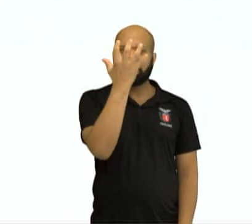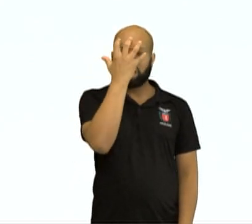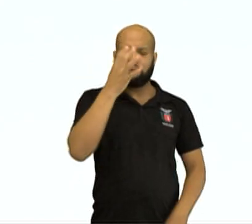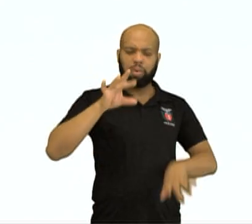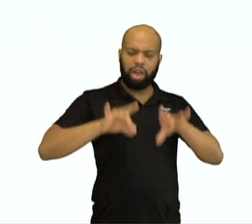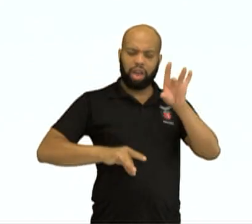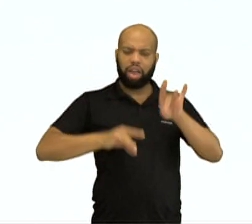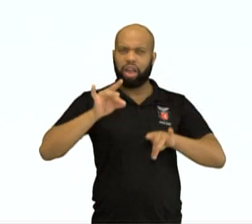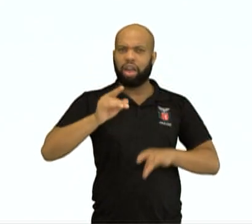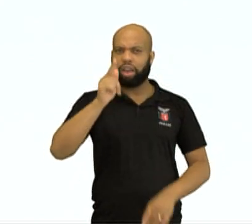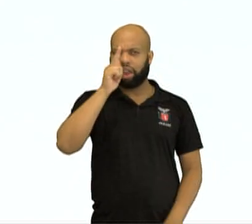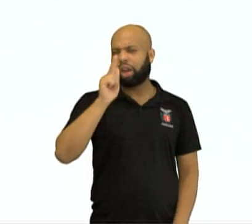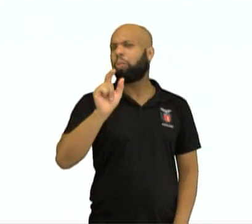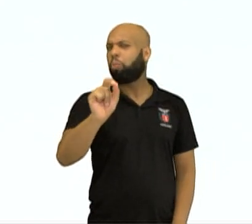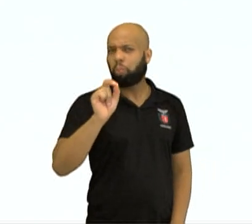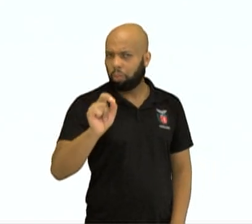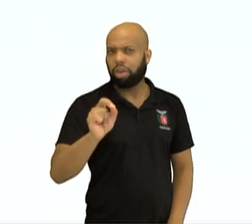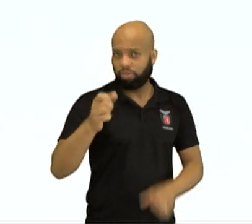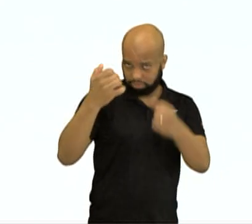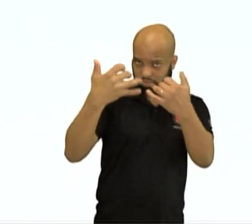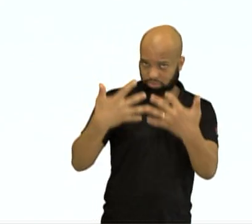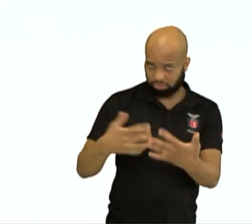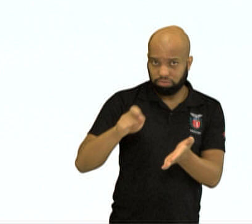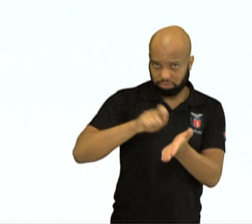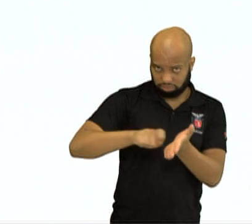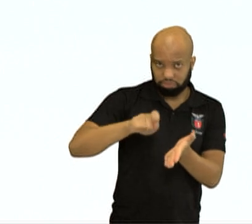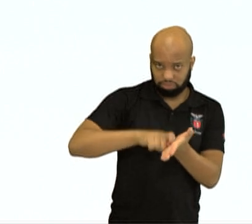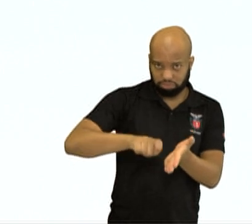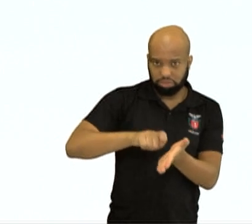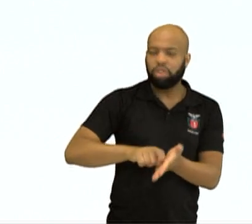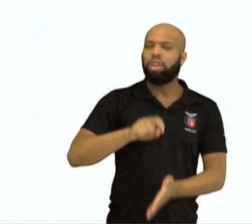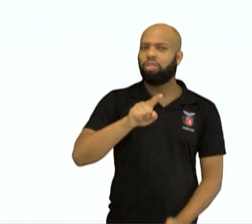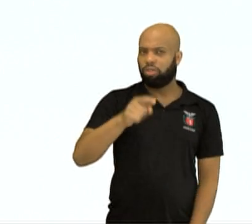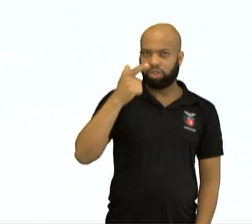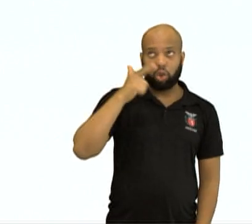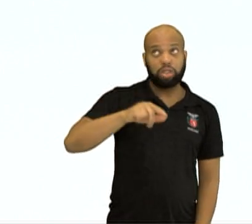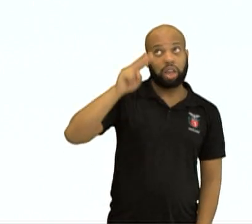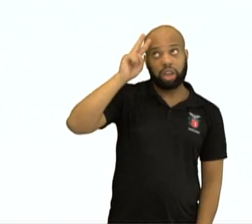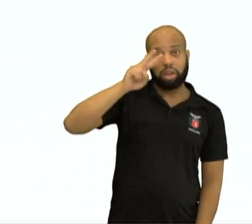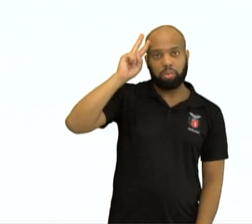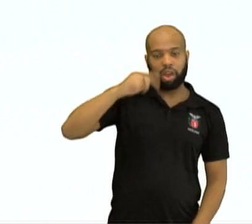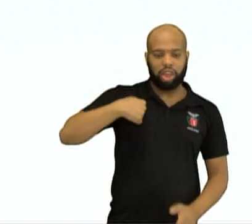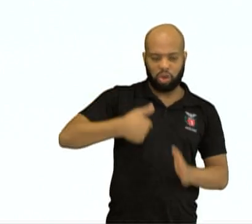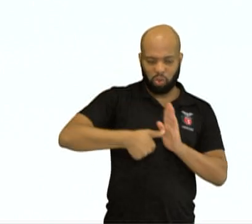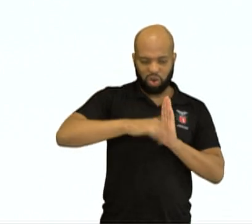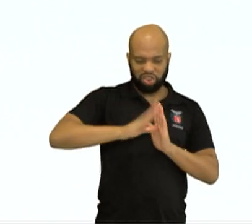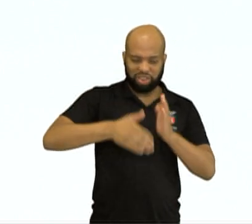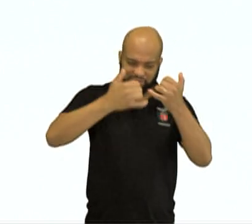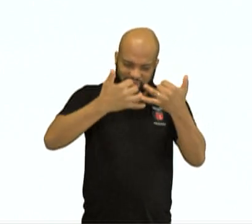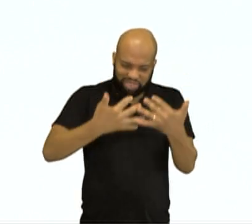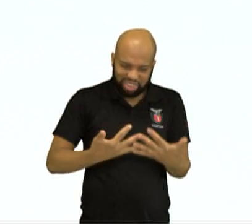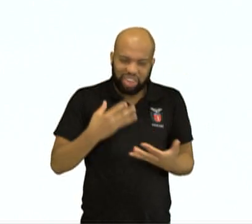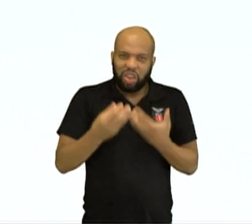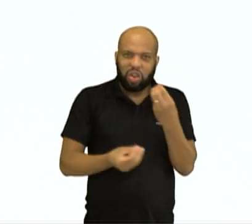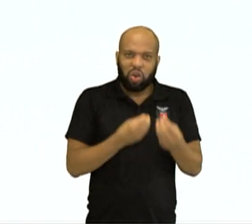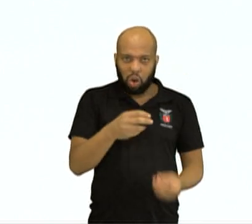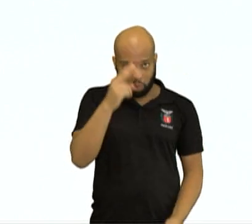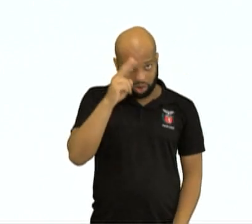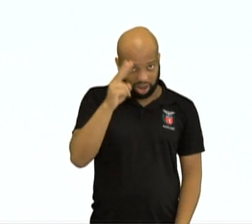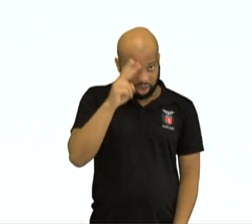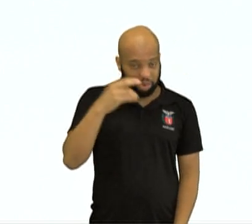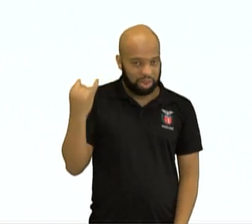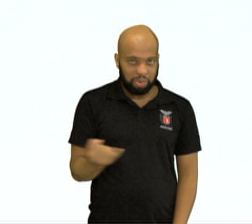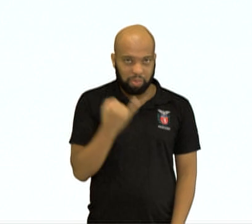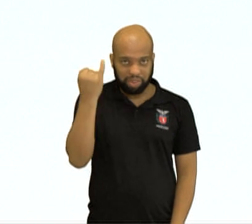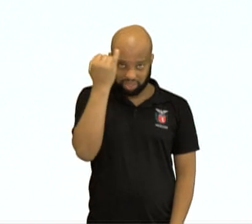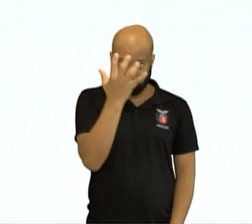importância da máscara no teatro grego? Será que você se lembra? Acabei de citar, né, a importância